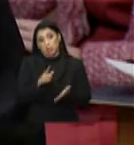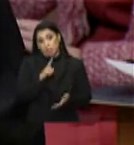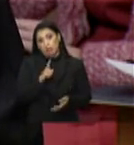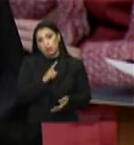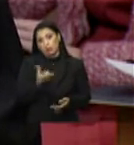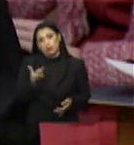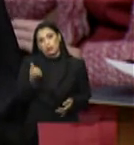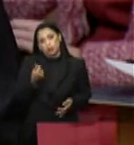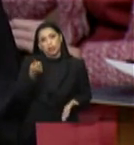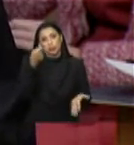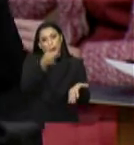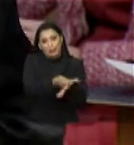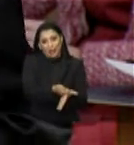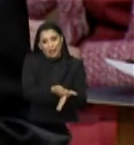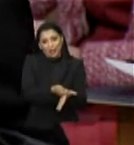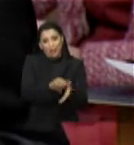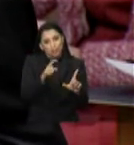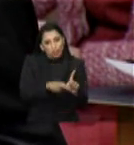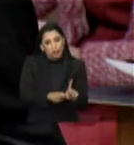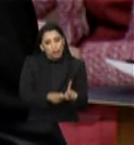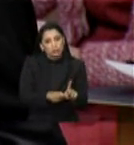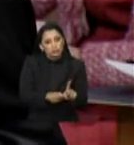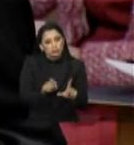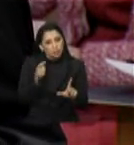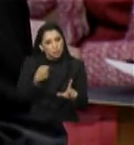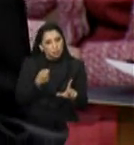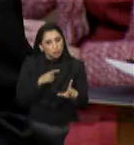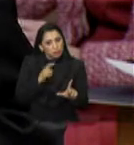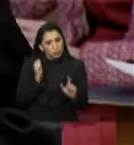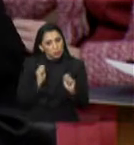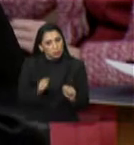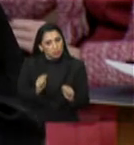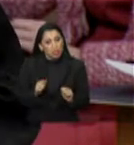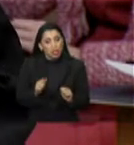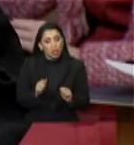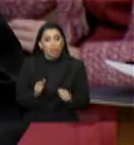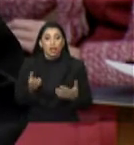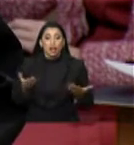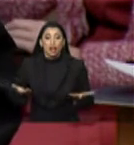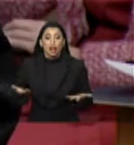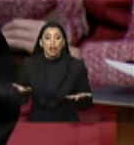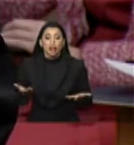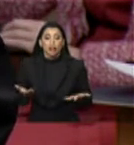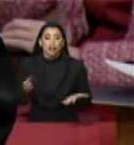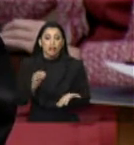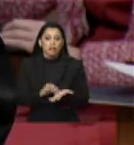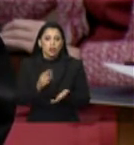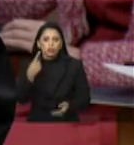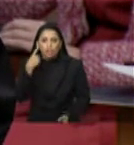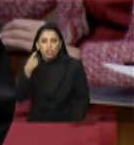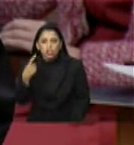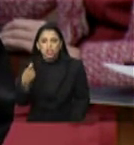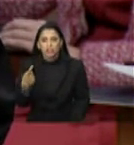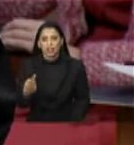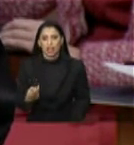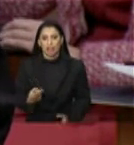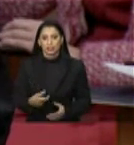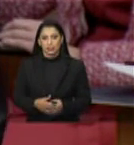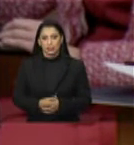para pagar essa DL curiosamente os deparamos com o argumento de falta de interesse